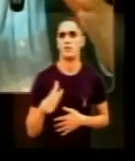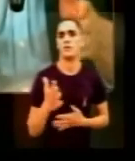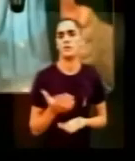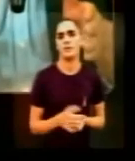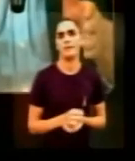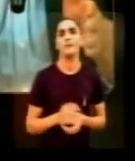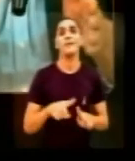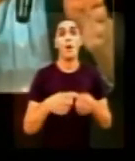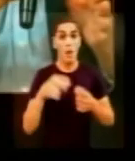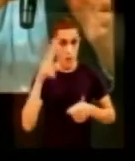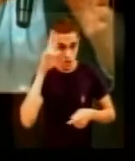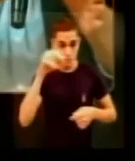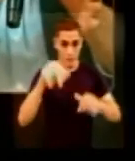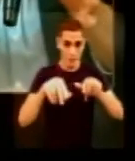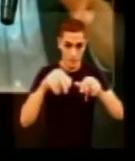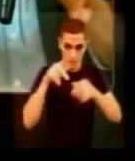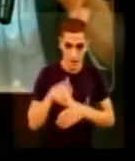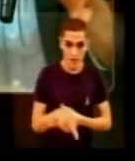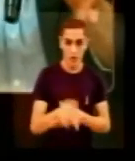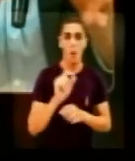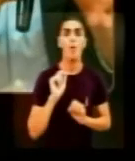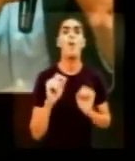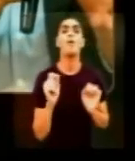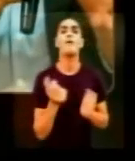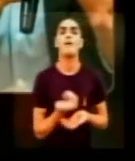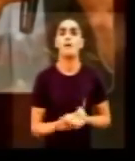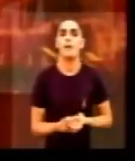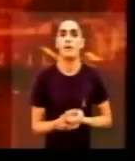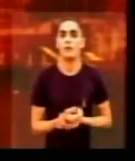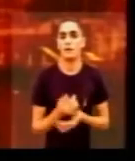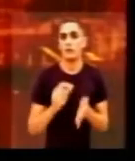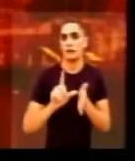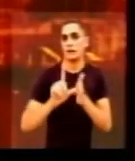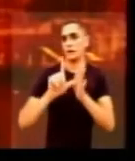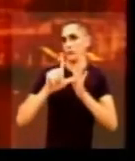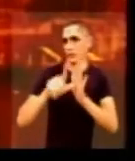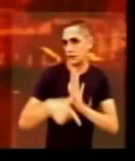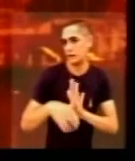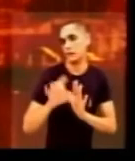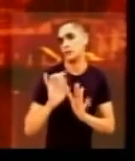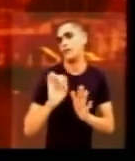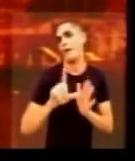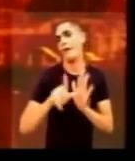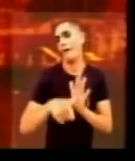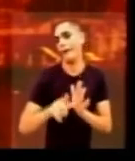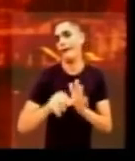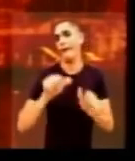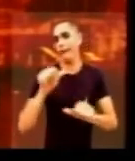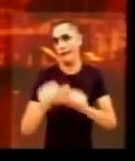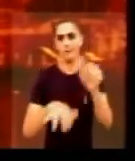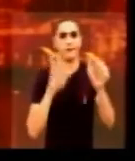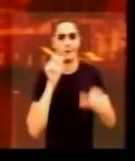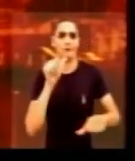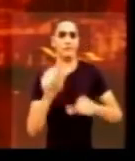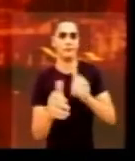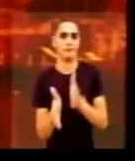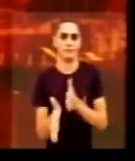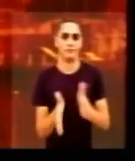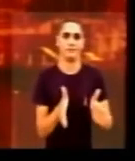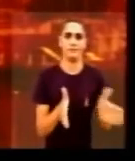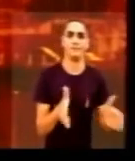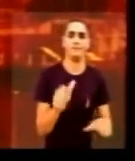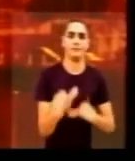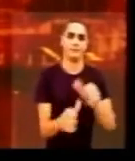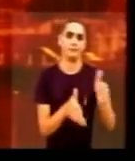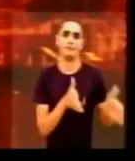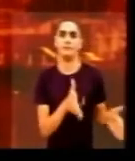Então, lembrar sempre o seguinte, esse atraso, ele não é só o atraso do pico, ele é um atraso que vai acompanhando.